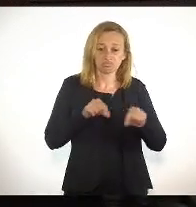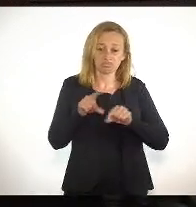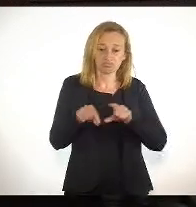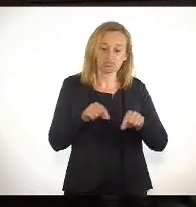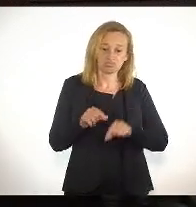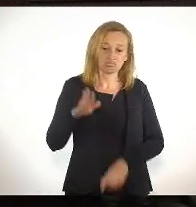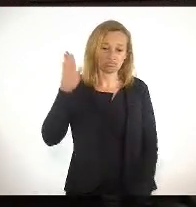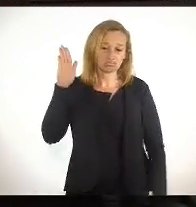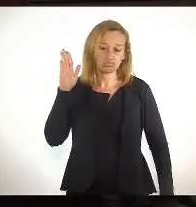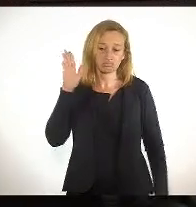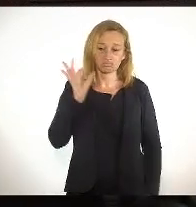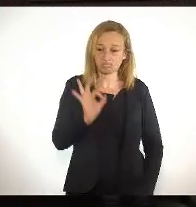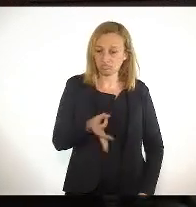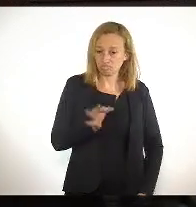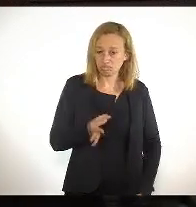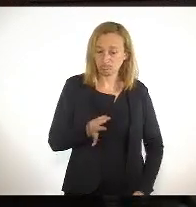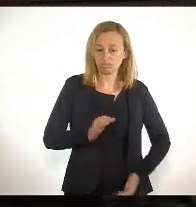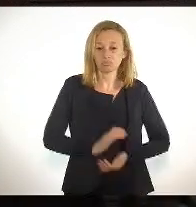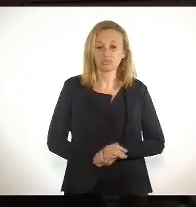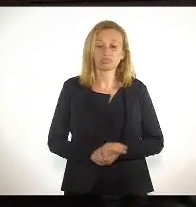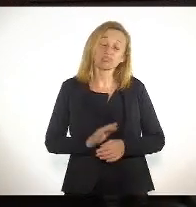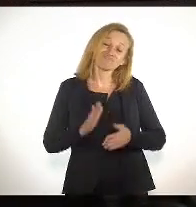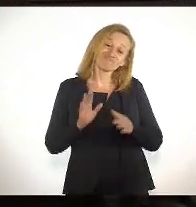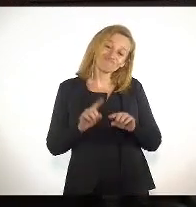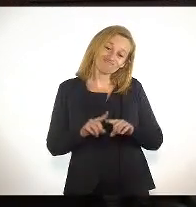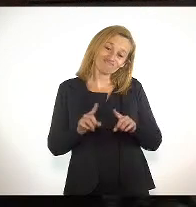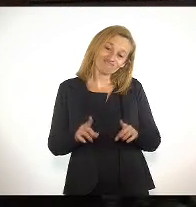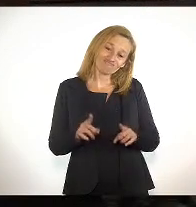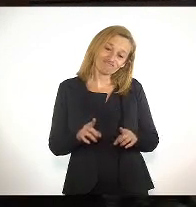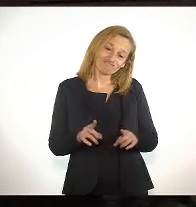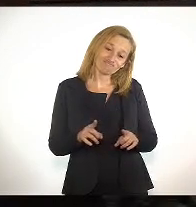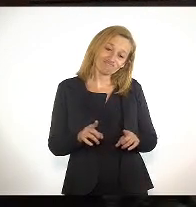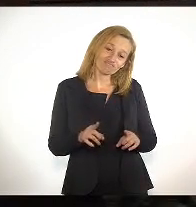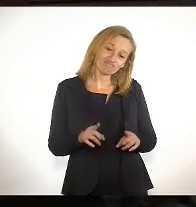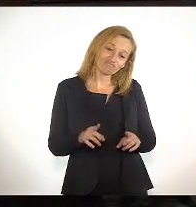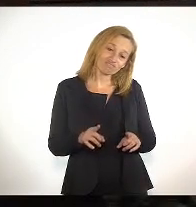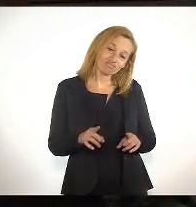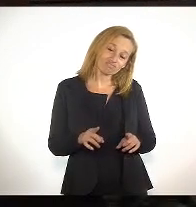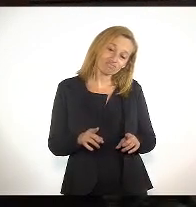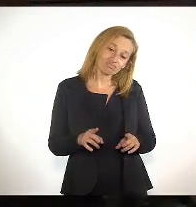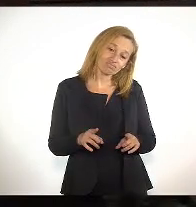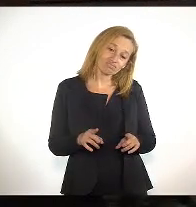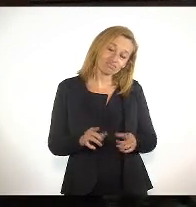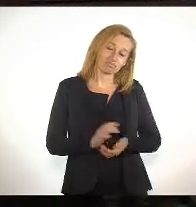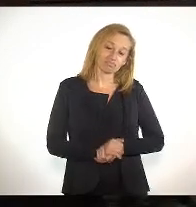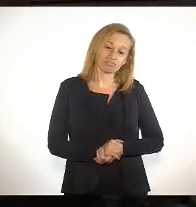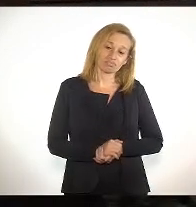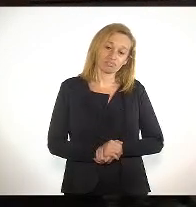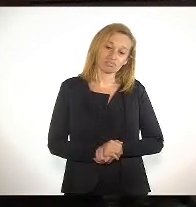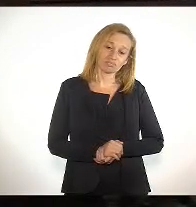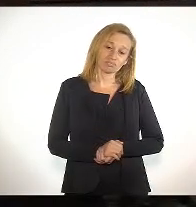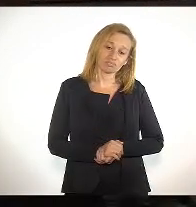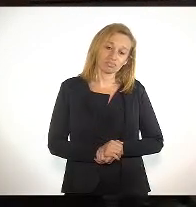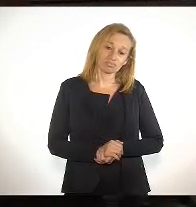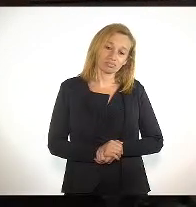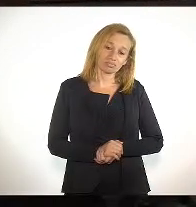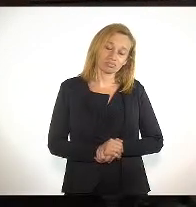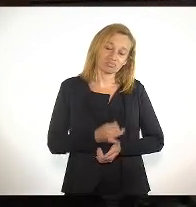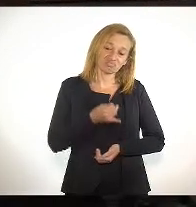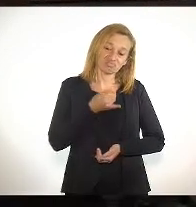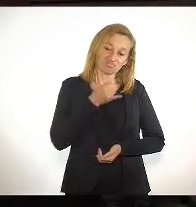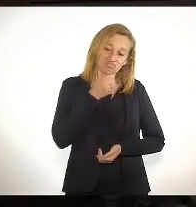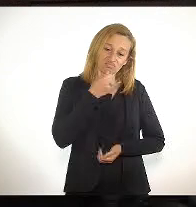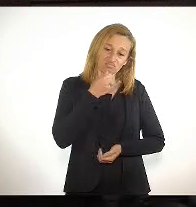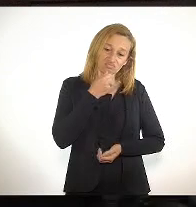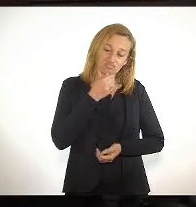certos em sua plenitude. Apenas os ouvidos se fecharam diante de tanta dor